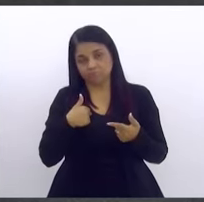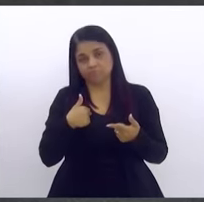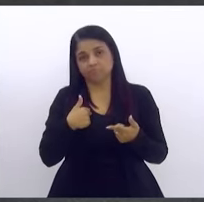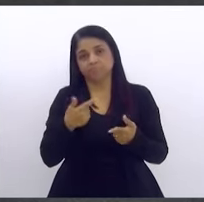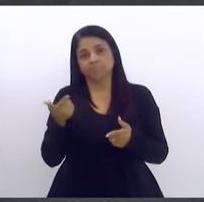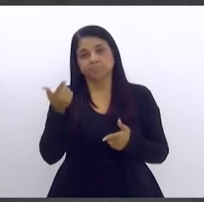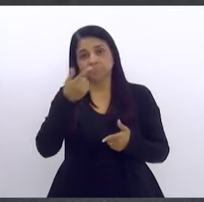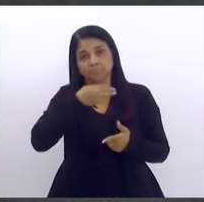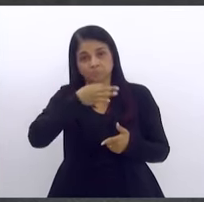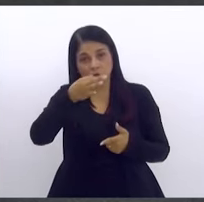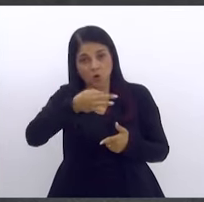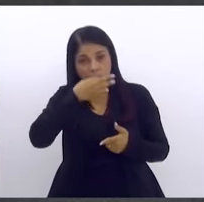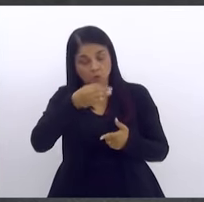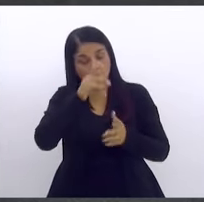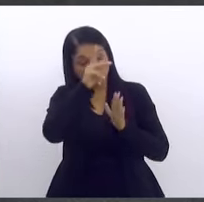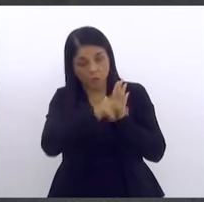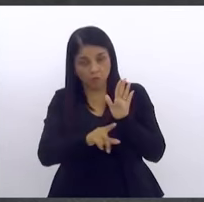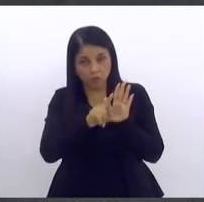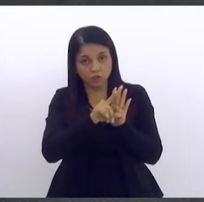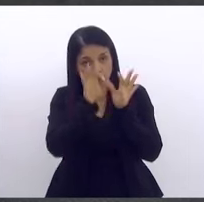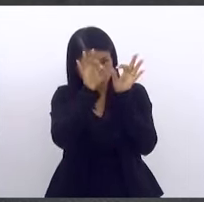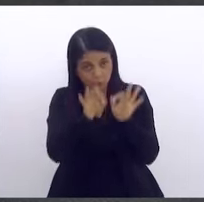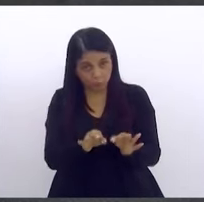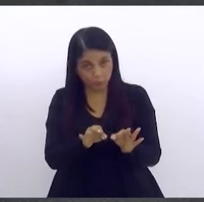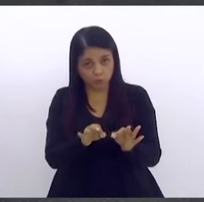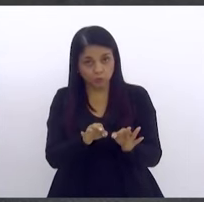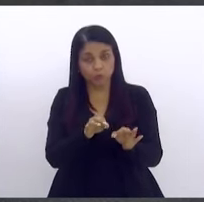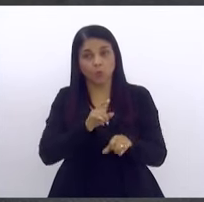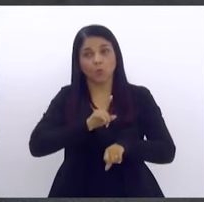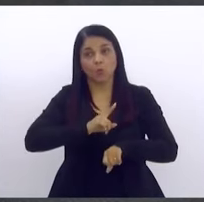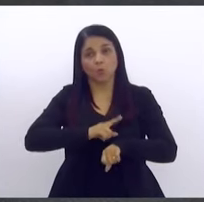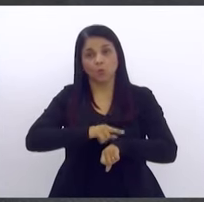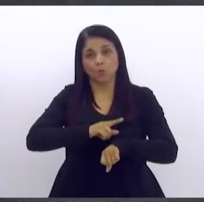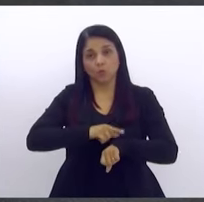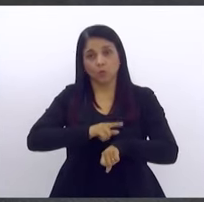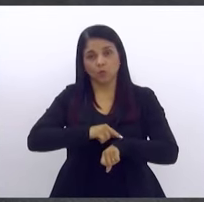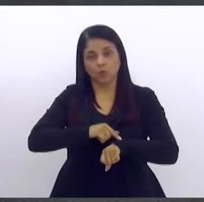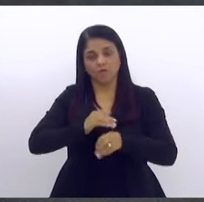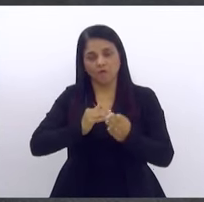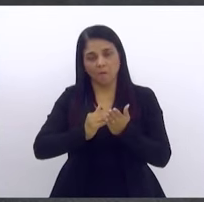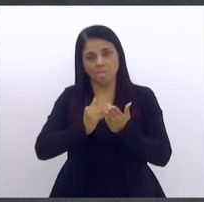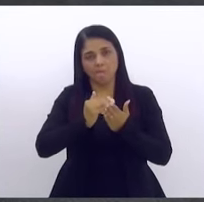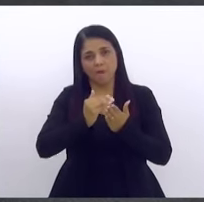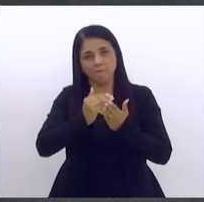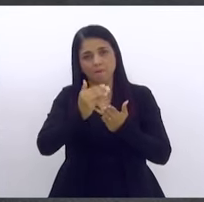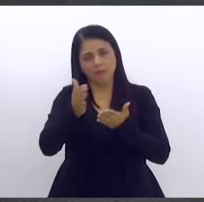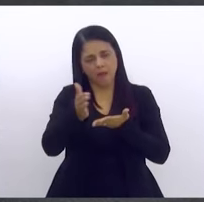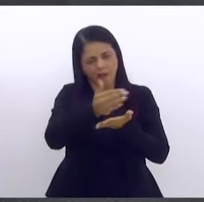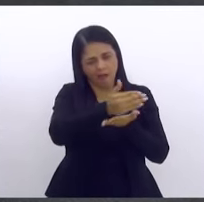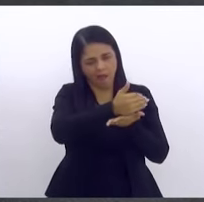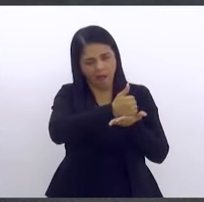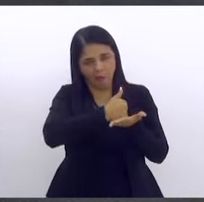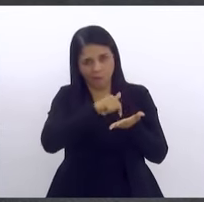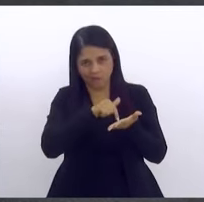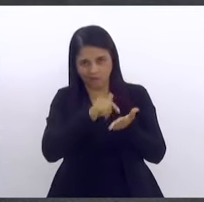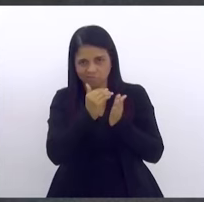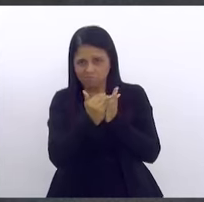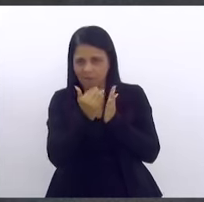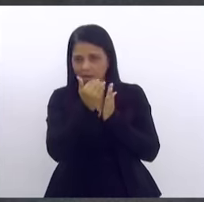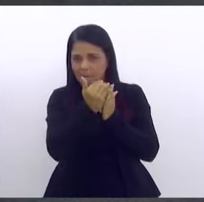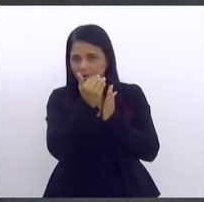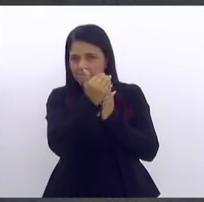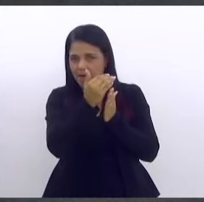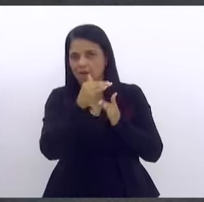um projeto justo, que no tempo vai aumentar a arrecadação,